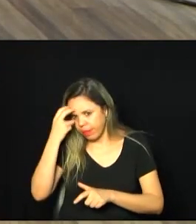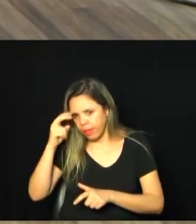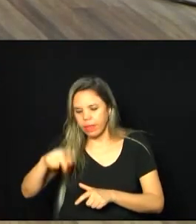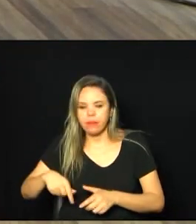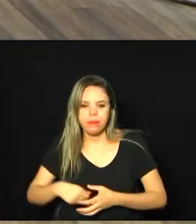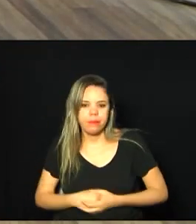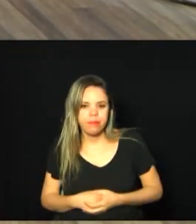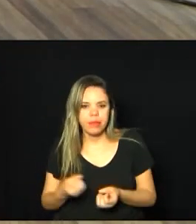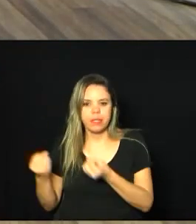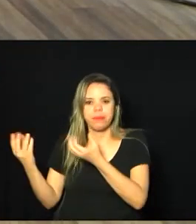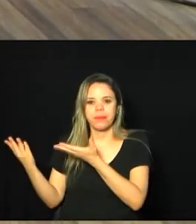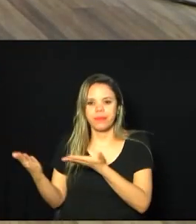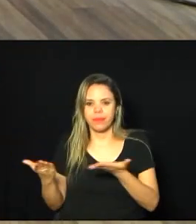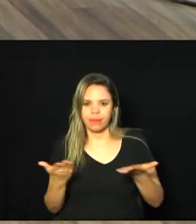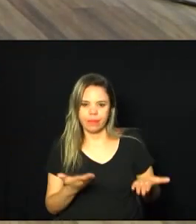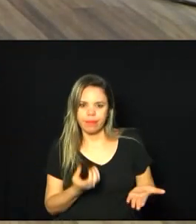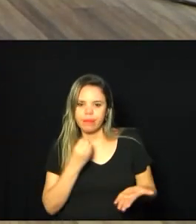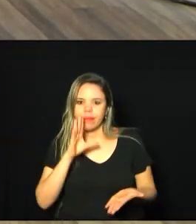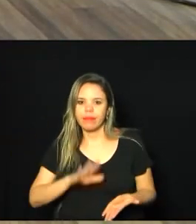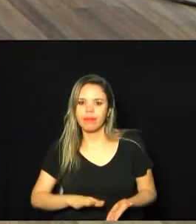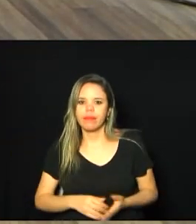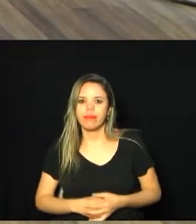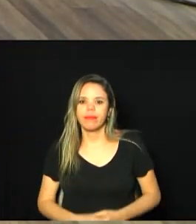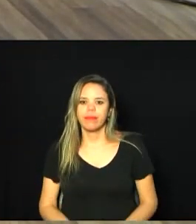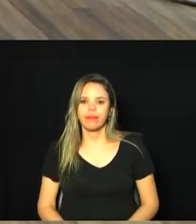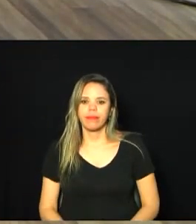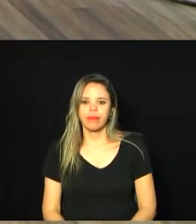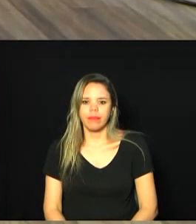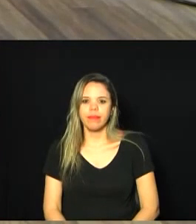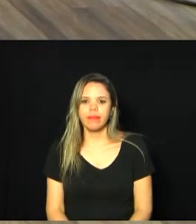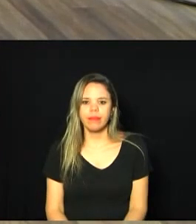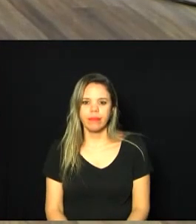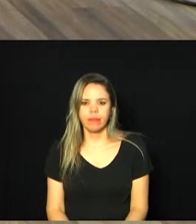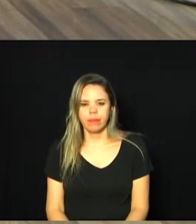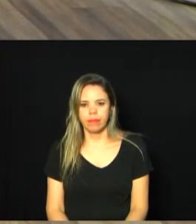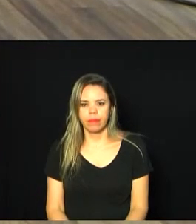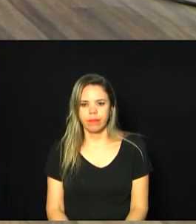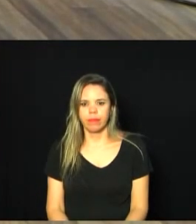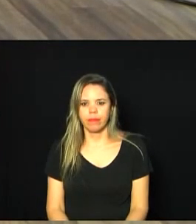isso, Mari. Seja bem-vinda e boa tarde.